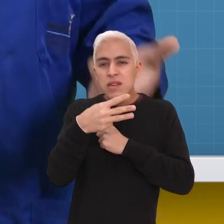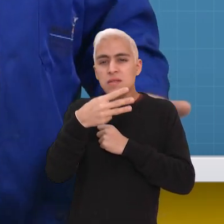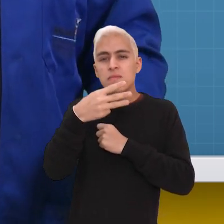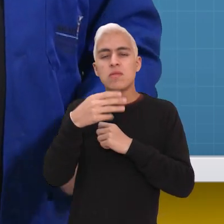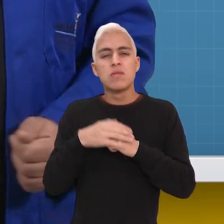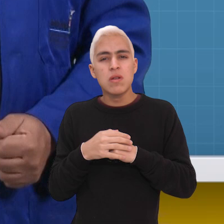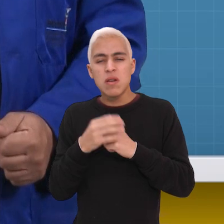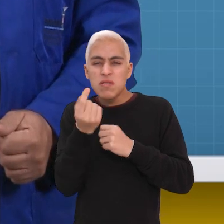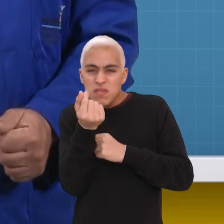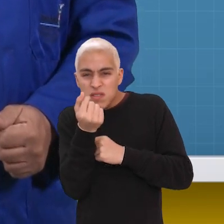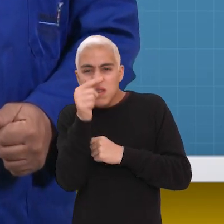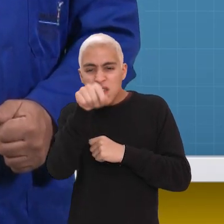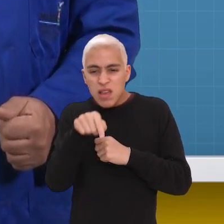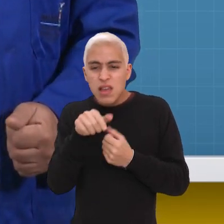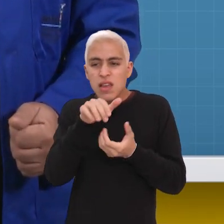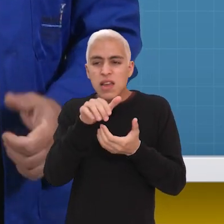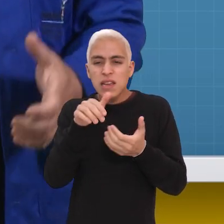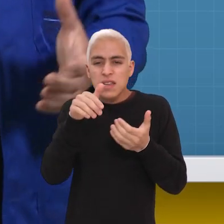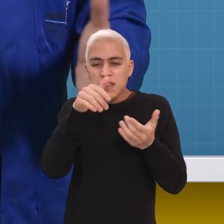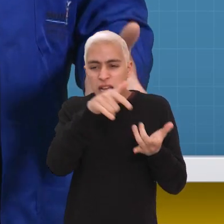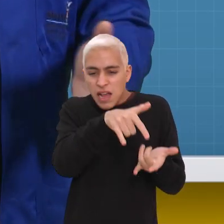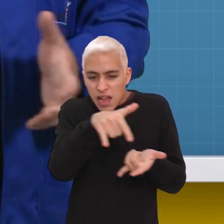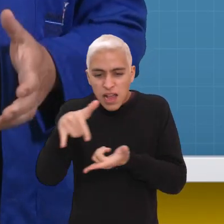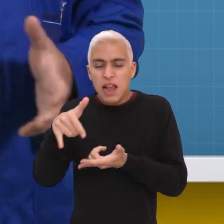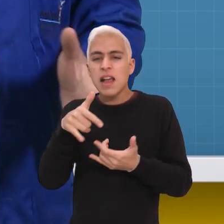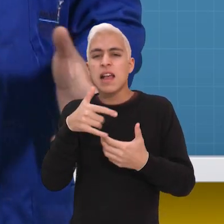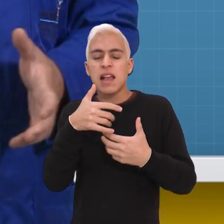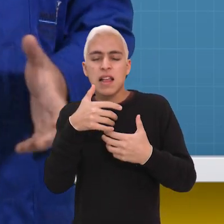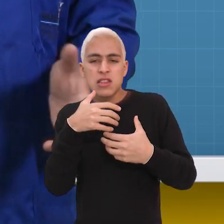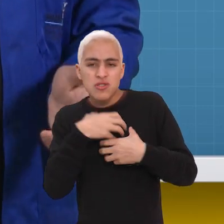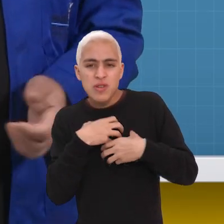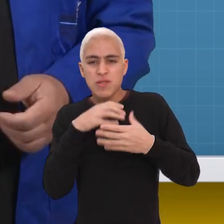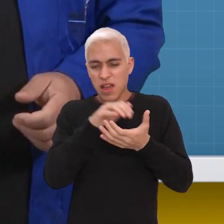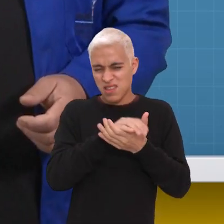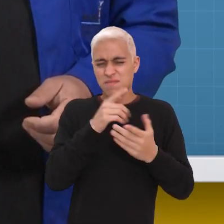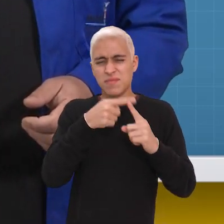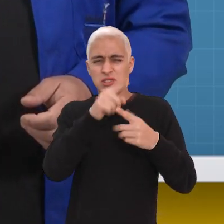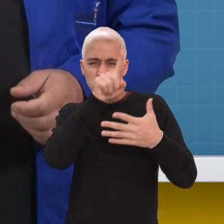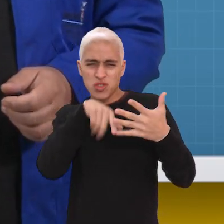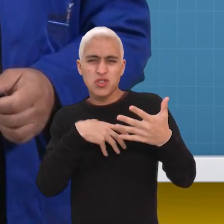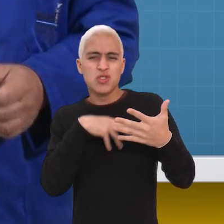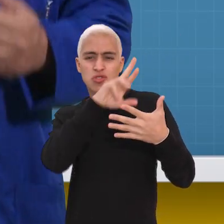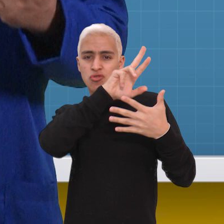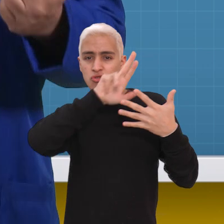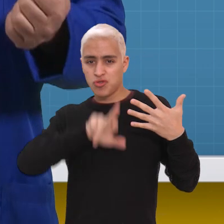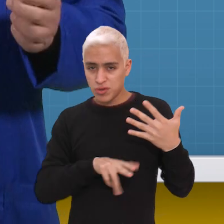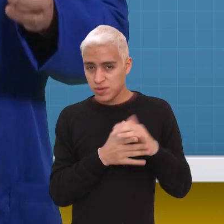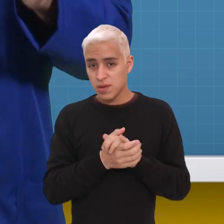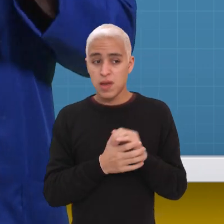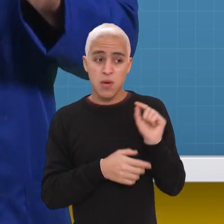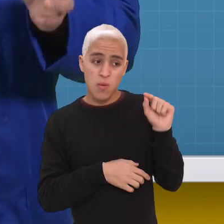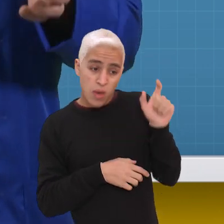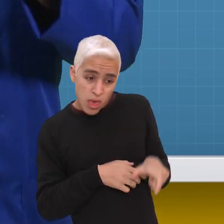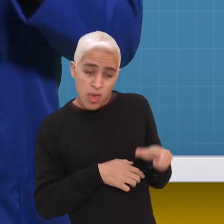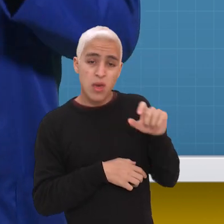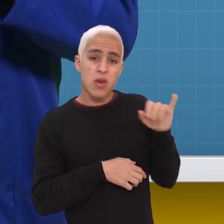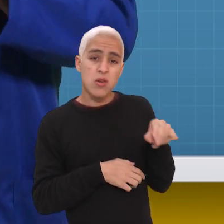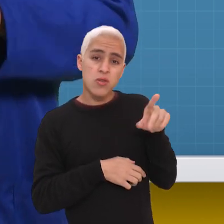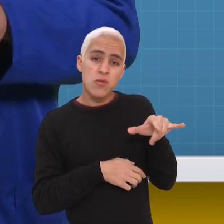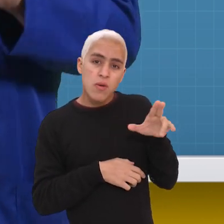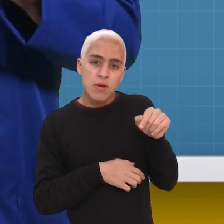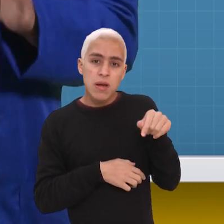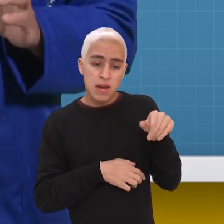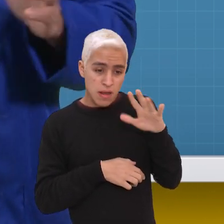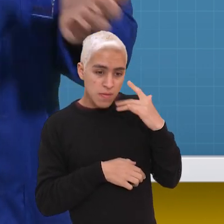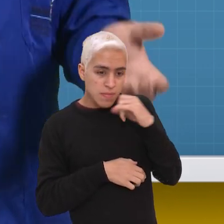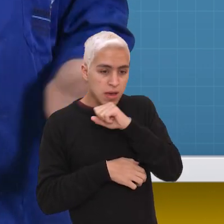quarto triplo, o preço do quarto de casal, porque tem vários tipos de hospedagem. E aí a Juliana, os